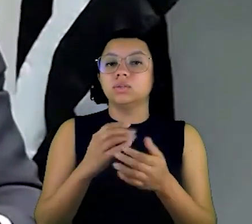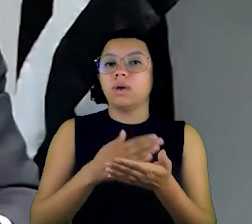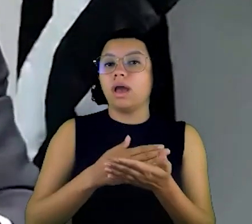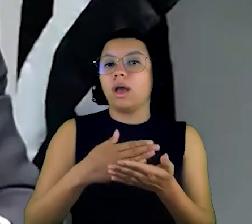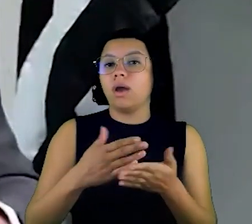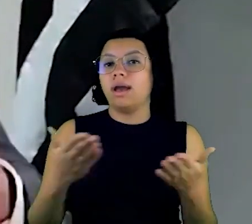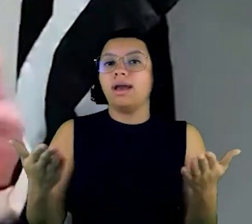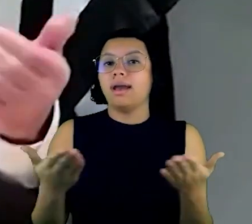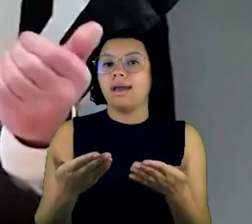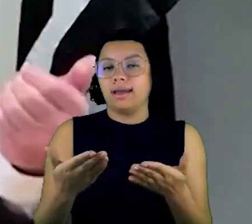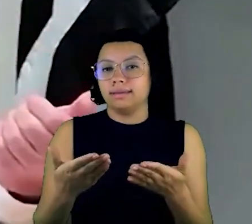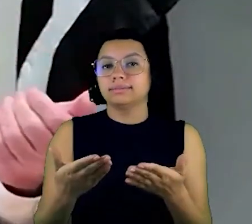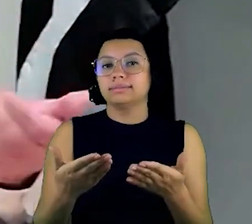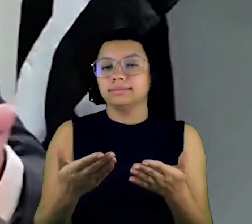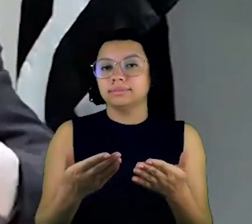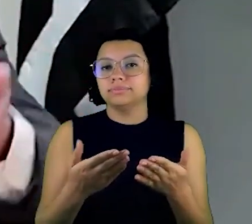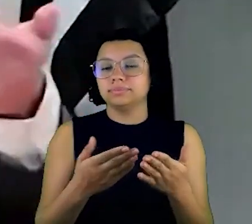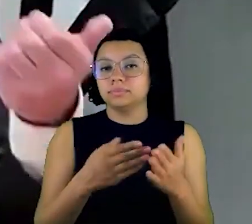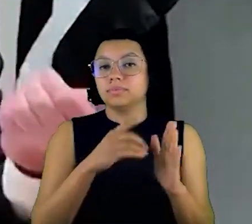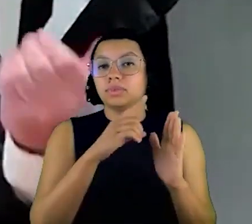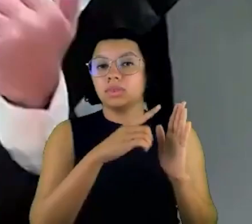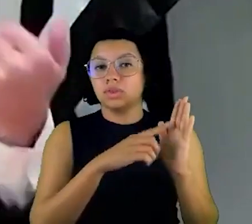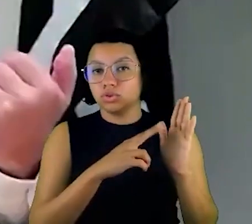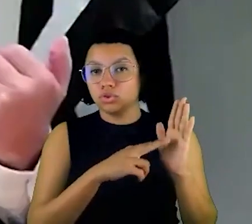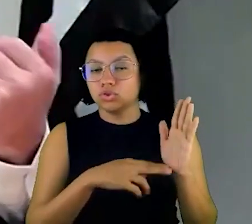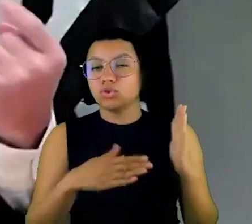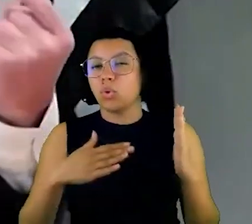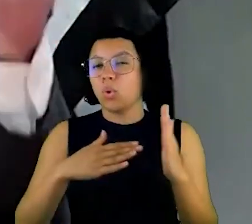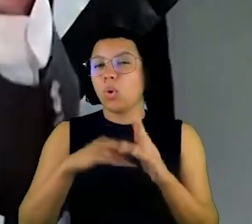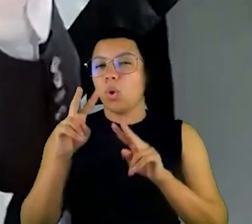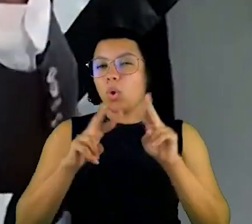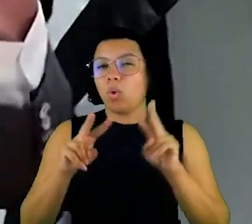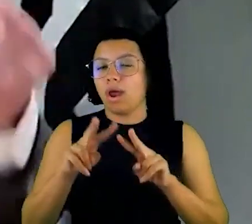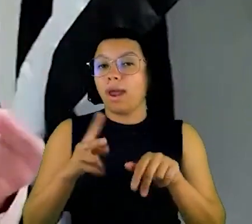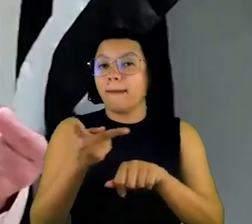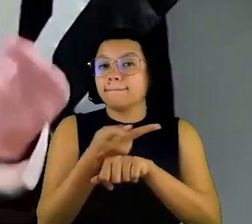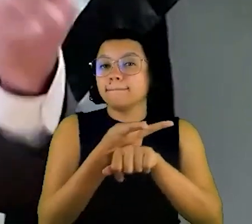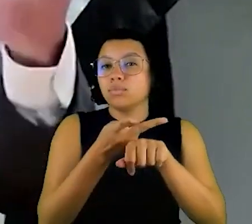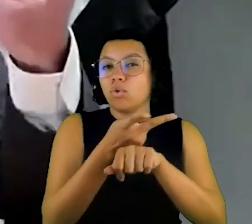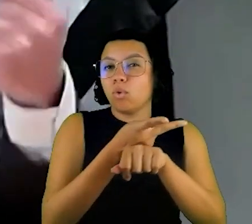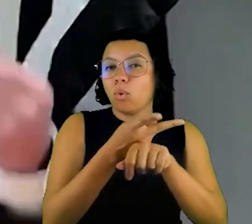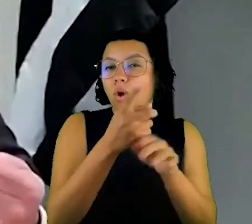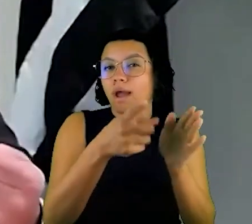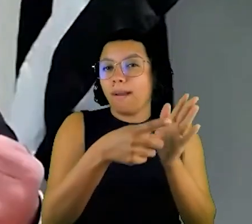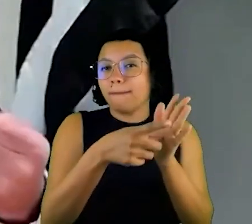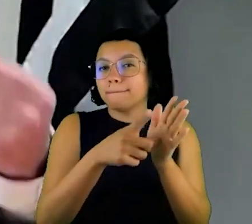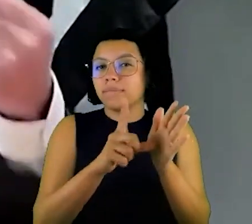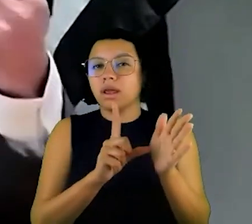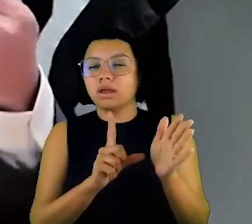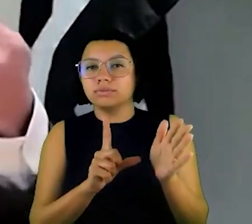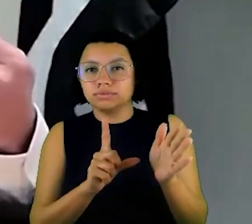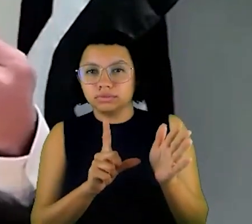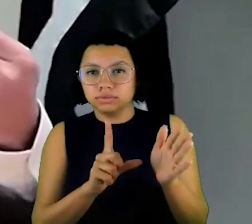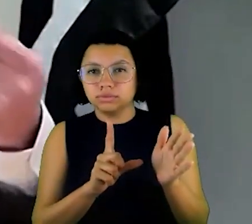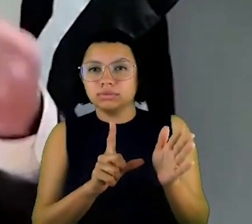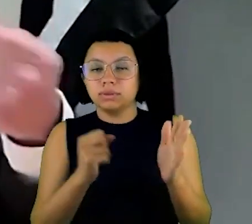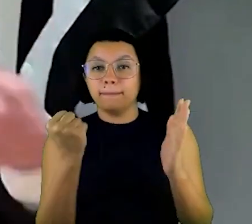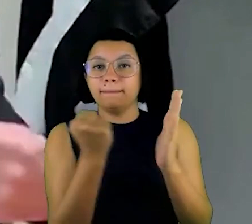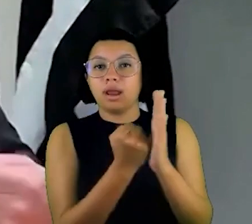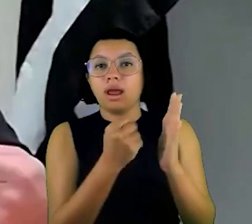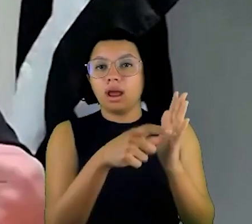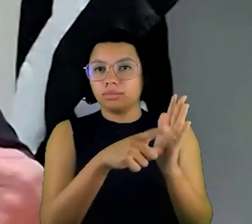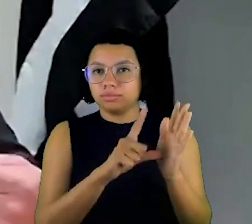fazendo a partir dessas diretivas que significam, em última análise, busca prévia, a